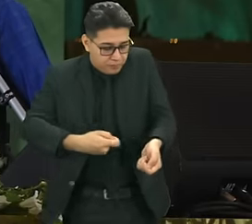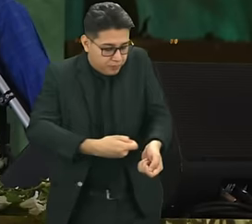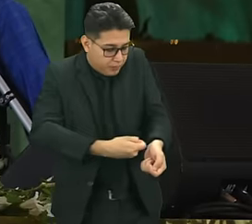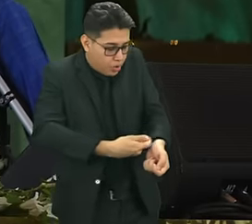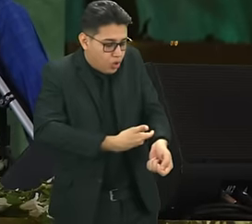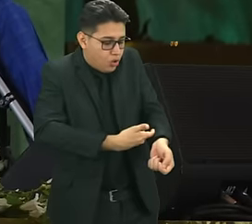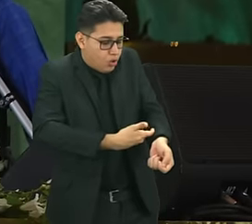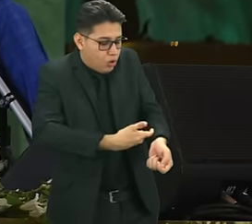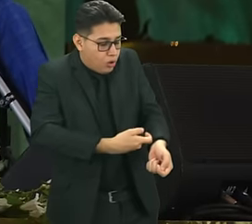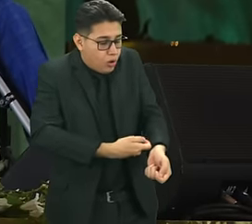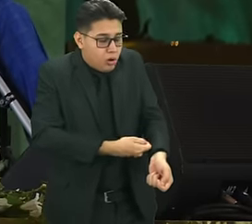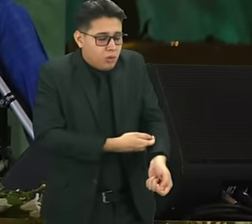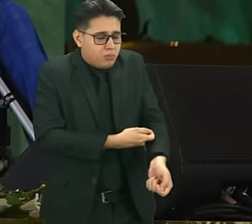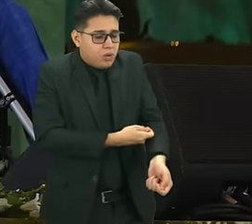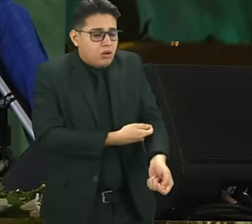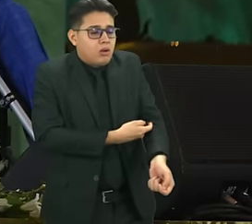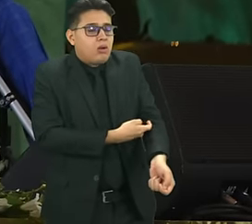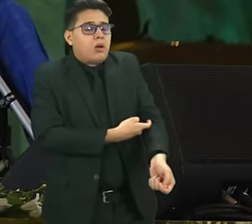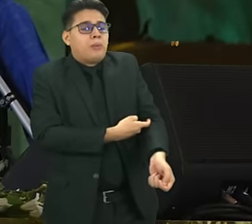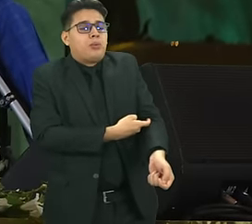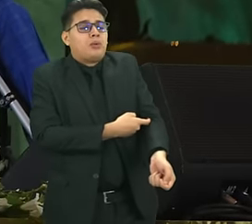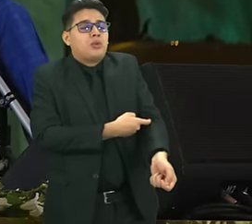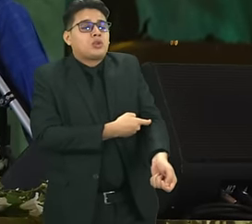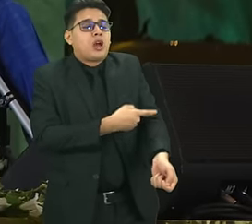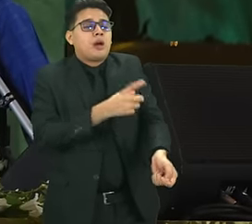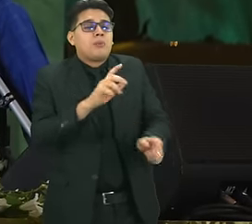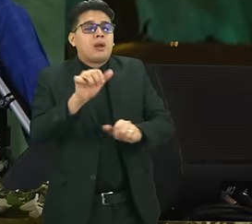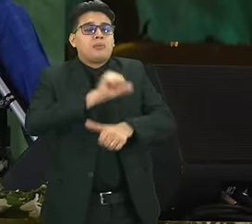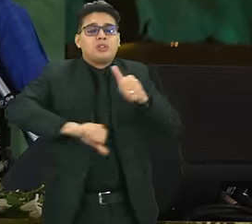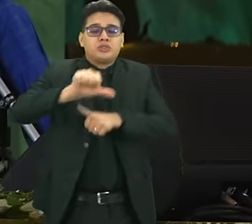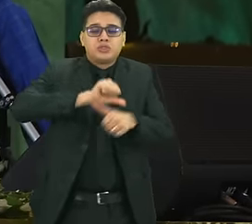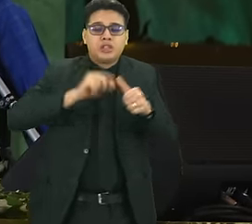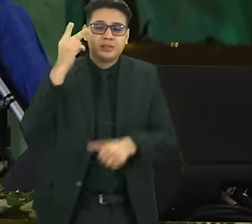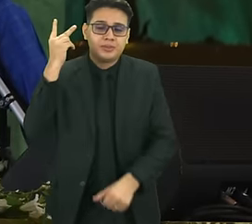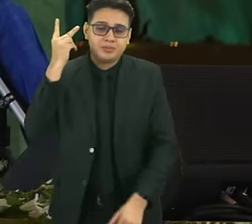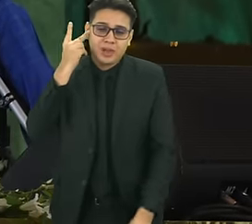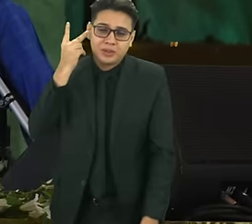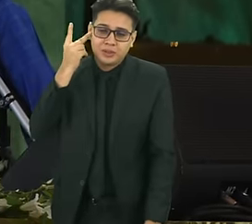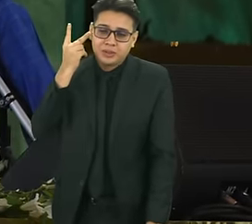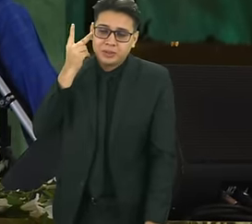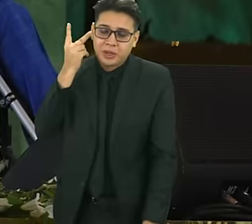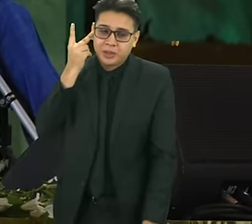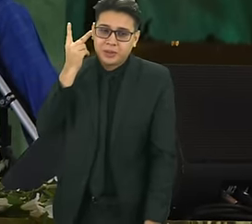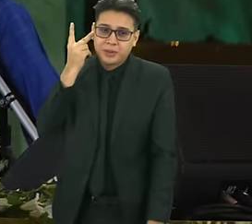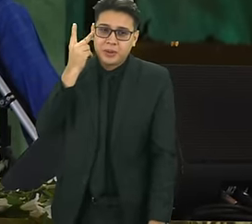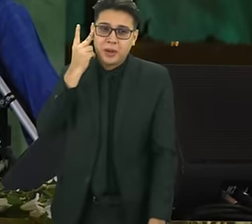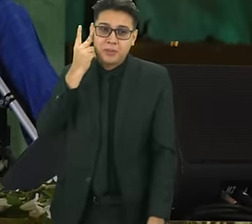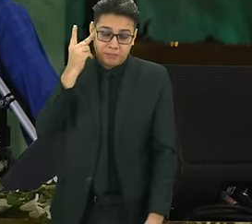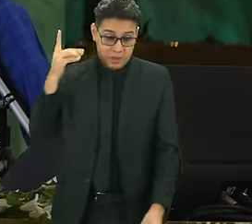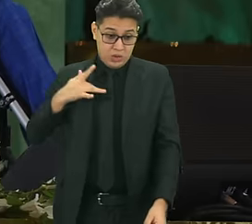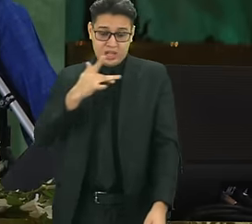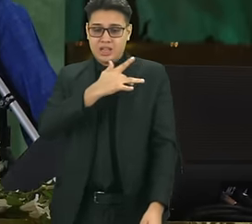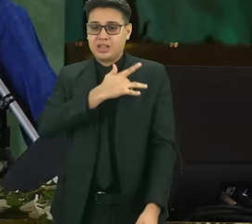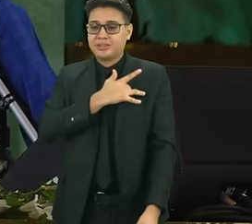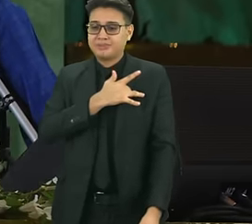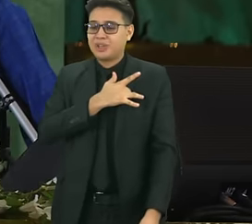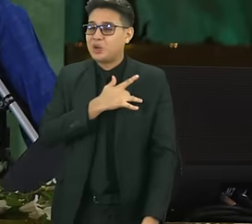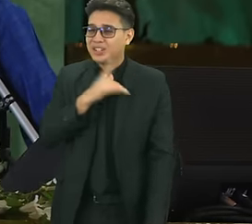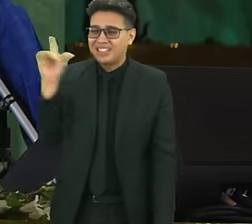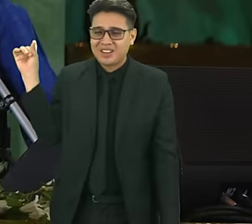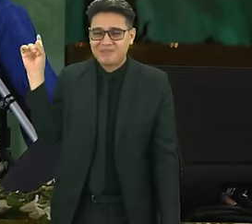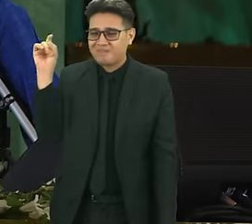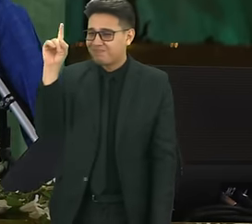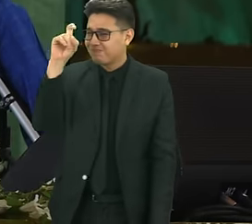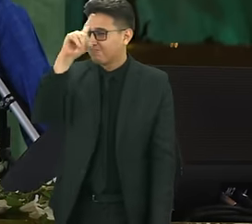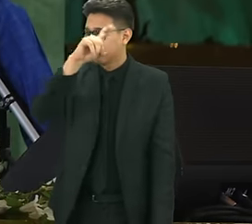mãe, eu dobrei o joelho ali na sala e nós começamos a orar. E no dia seguinte, era um domingo,